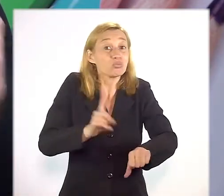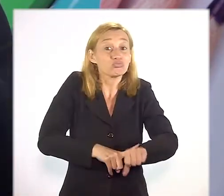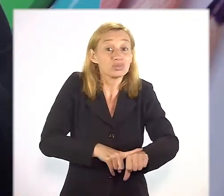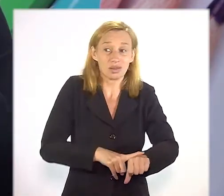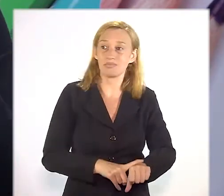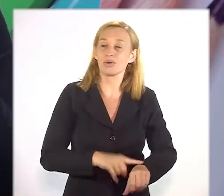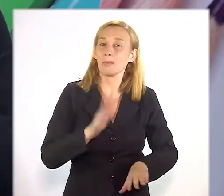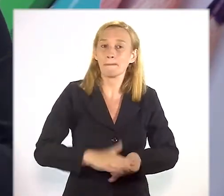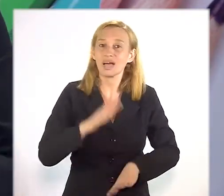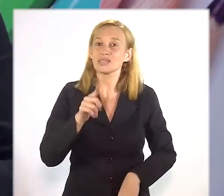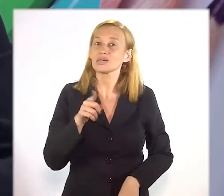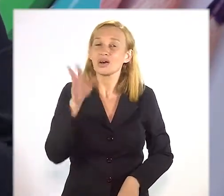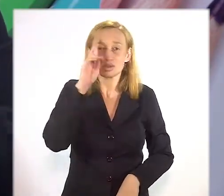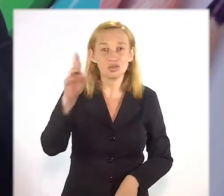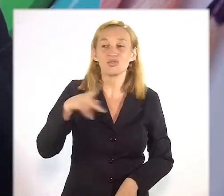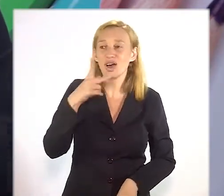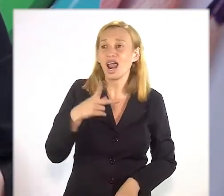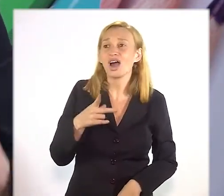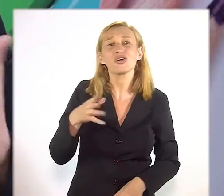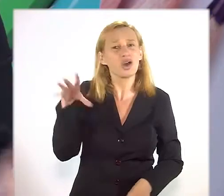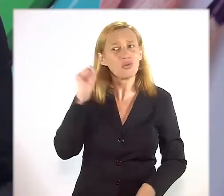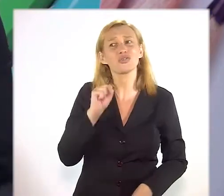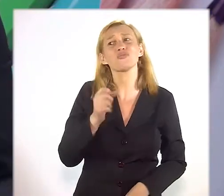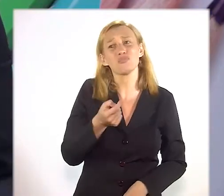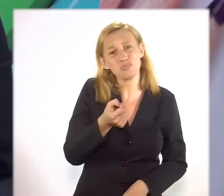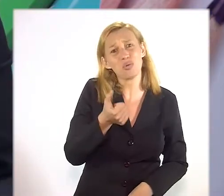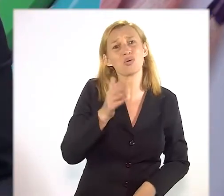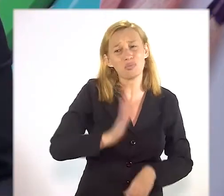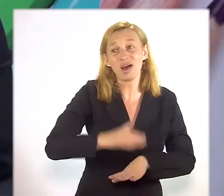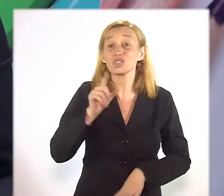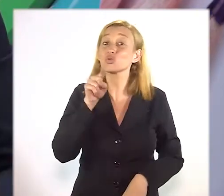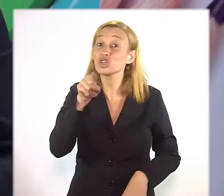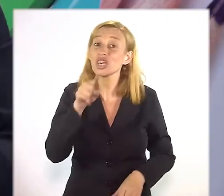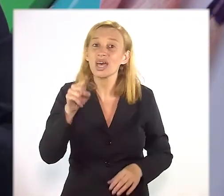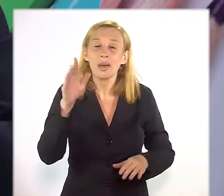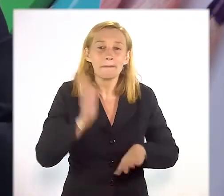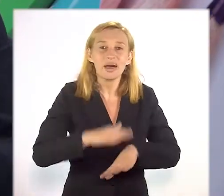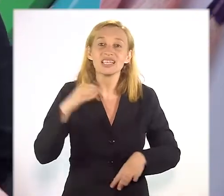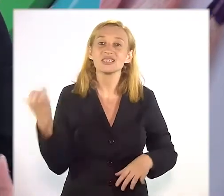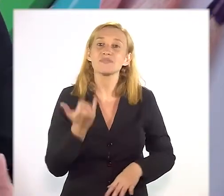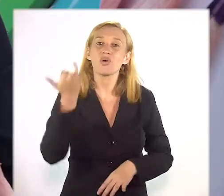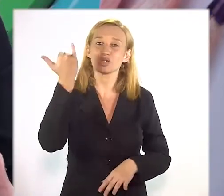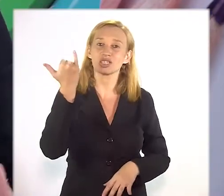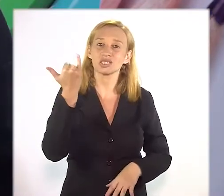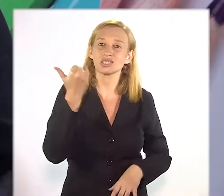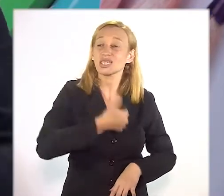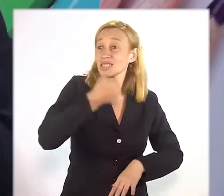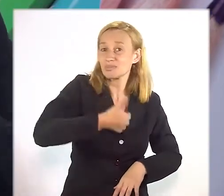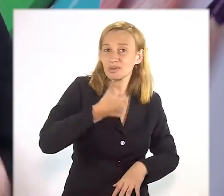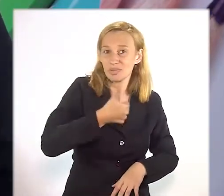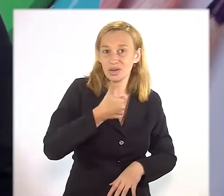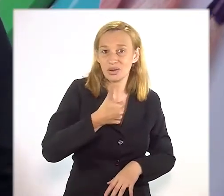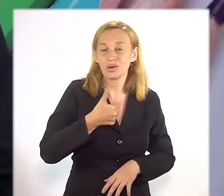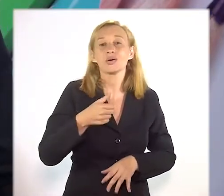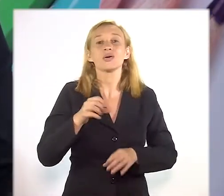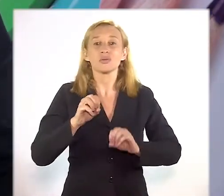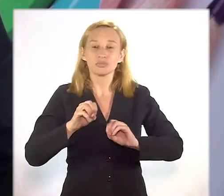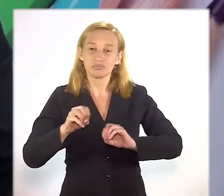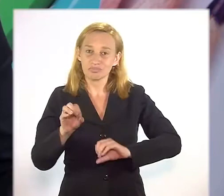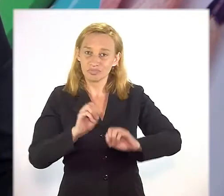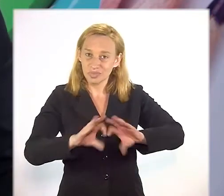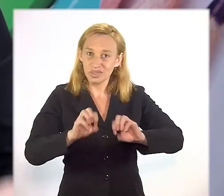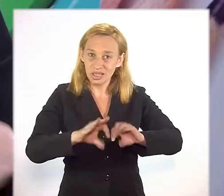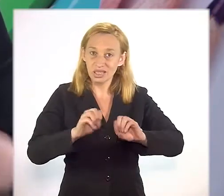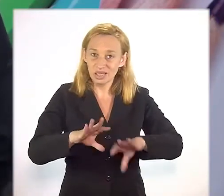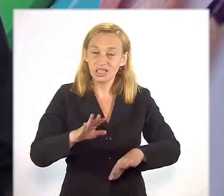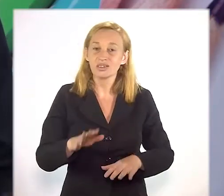mas eu vou dar um tempo mais para você falar, porque eu quero te ouvir um pouquinho mais do que você acha mais importante falar nesse primeiro programa aqui no